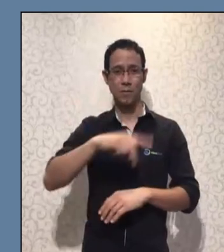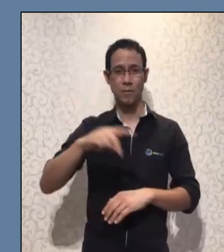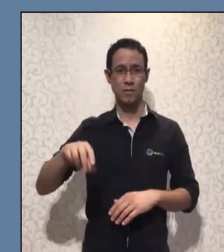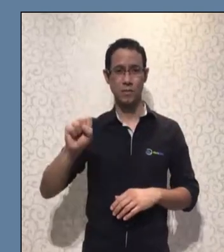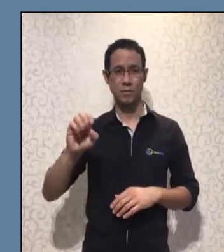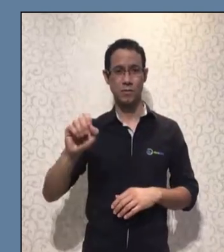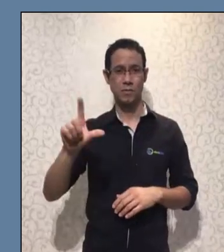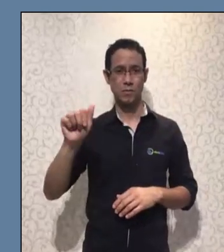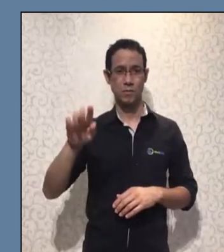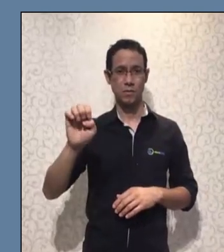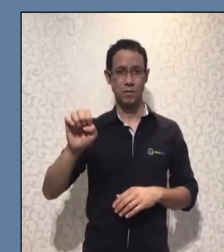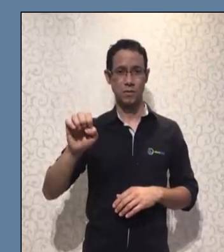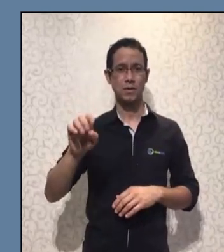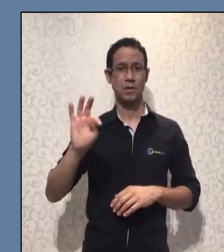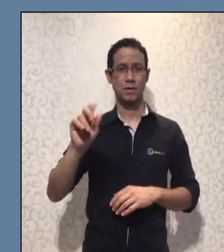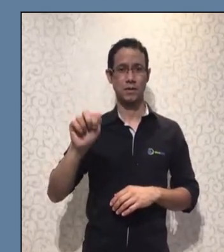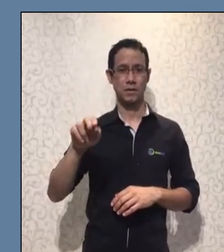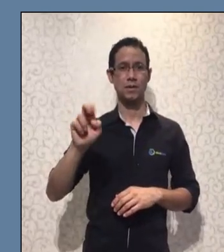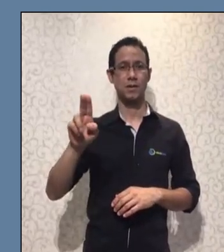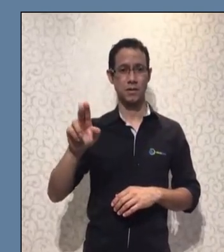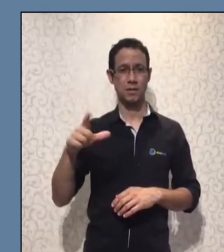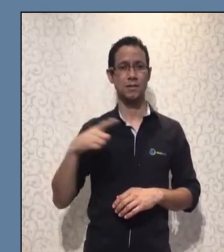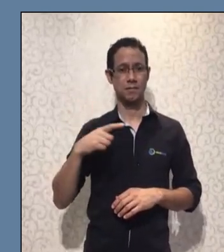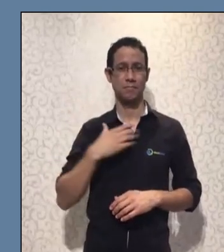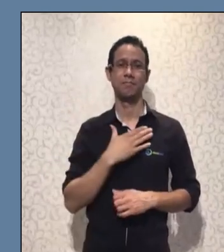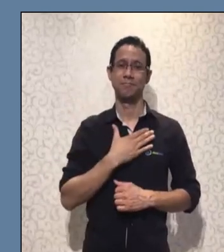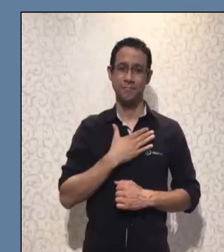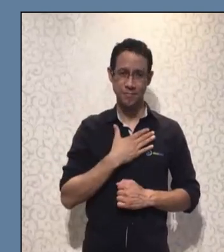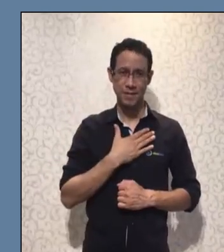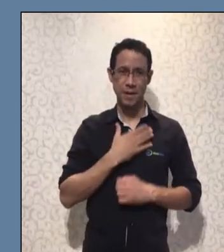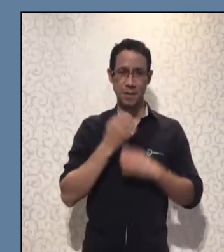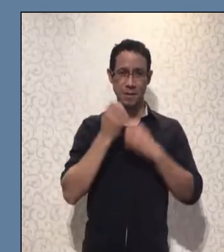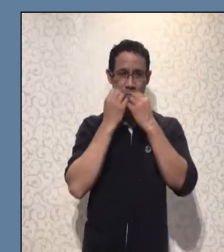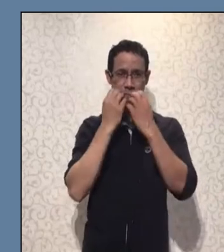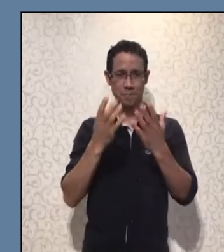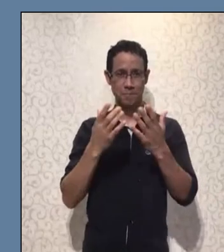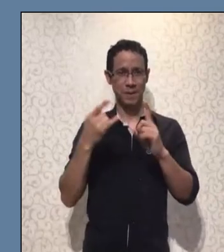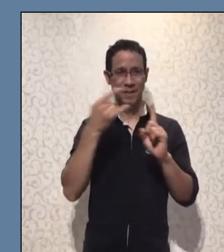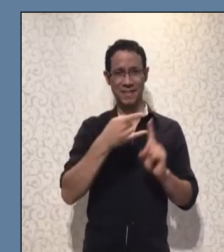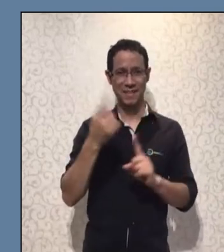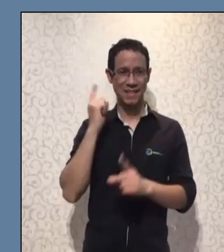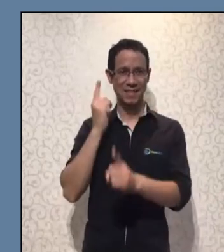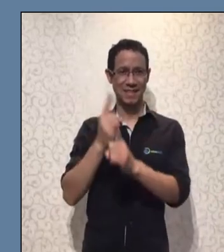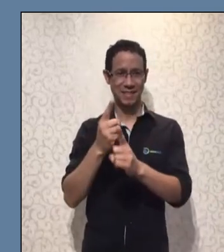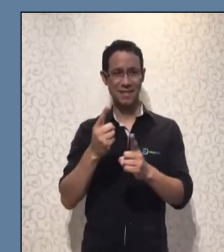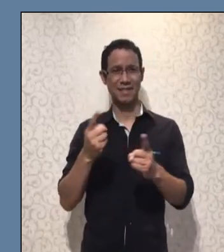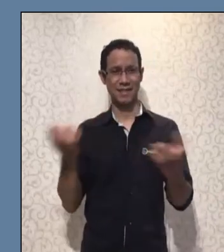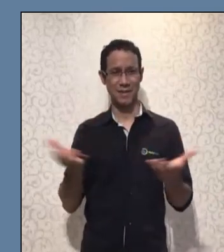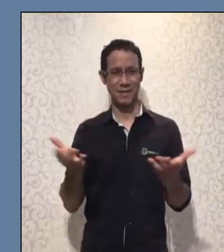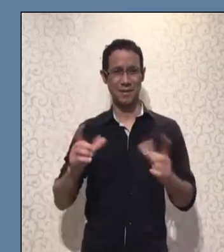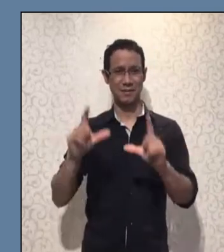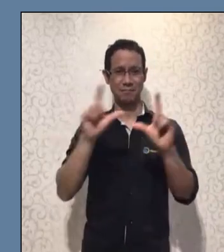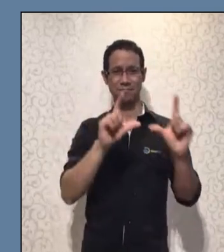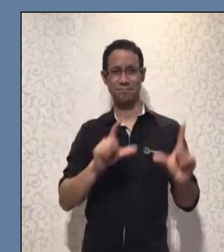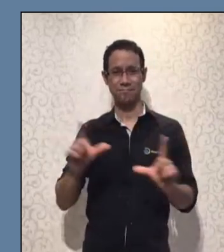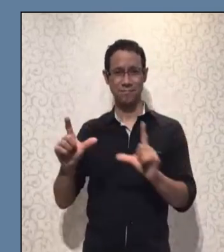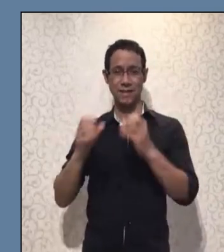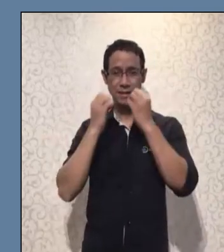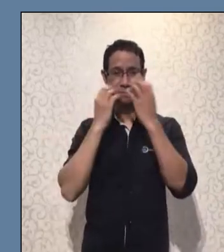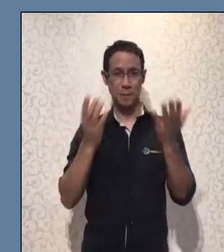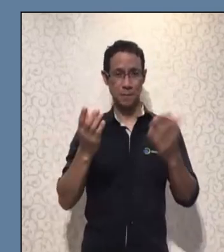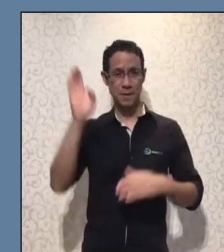Chiarelli, com os quais eu tenho uma honra de fazer parte aqui da mesa e mediar esse encontro. Agradeço em nome do SESC